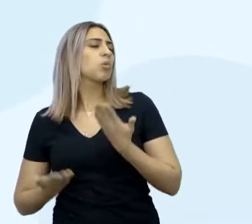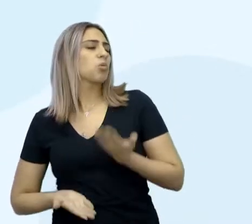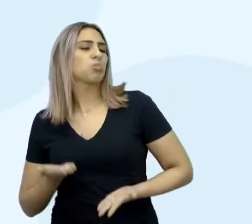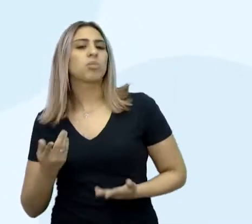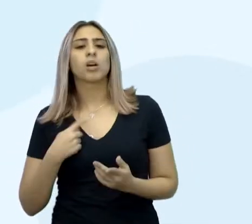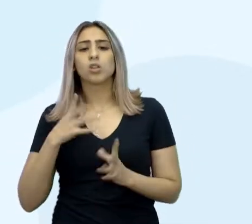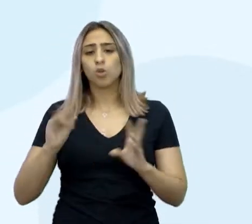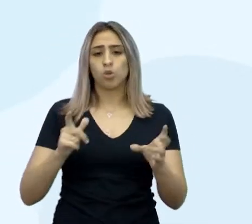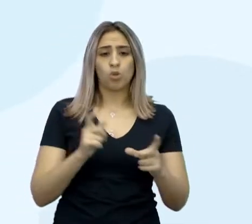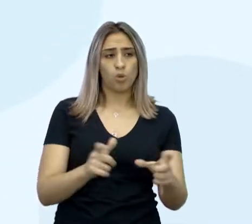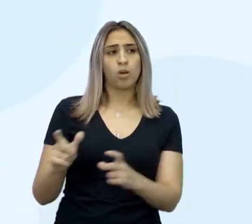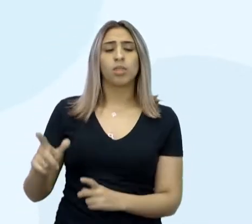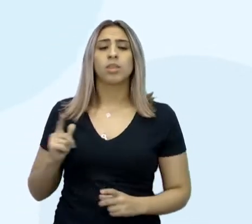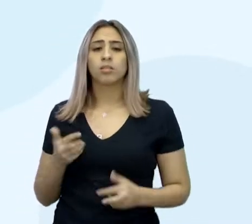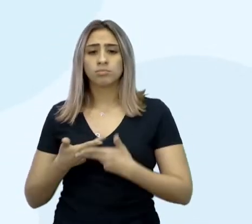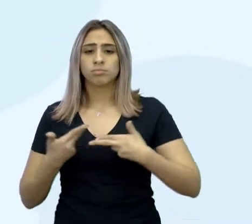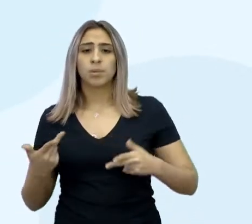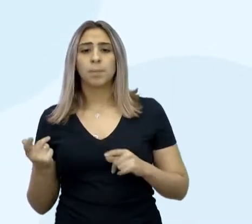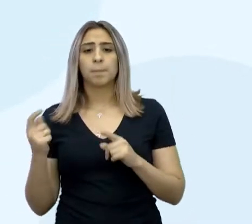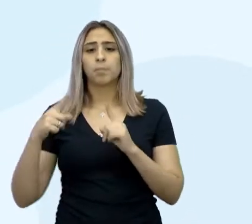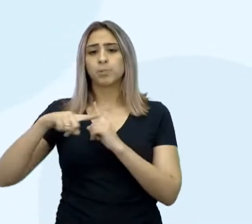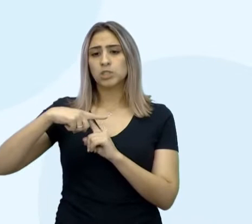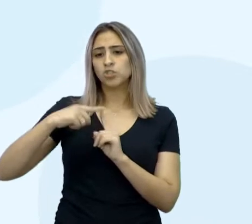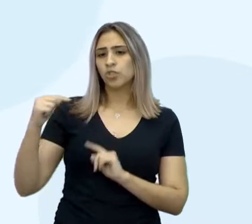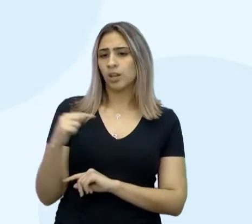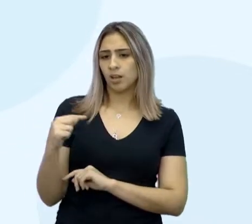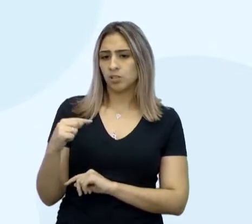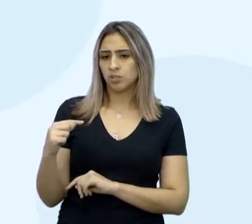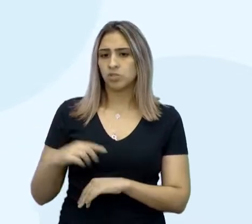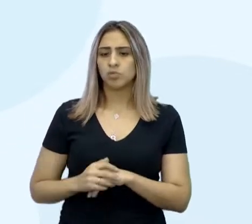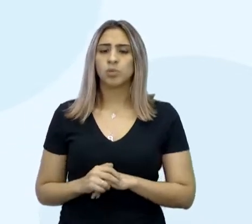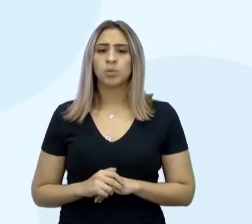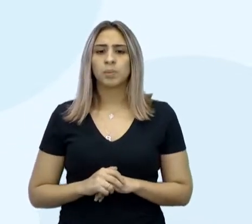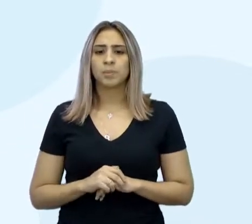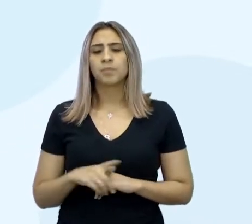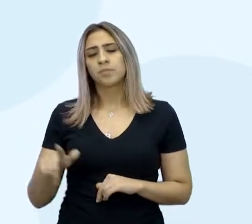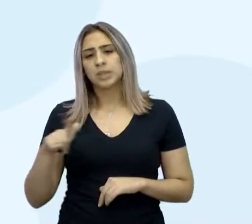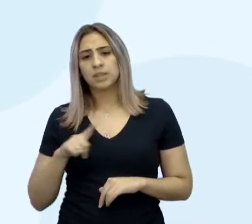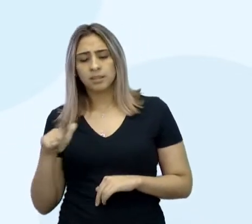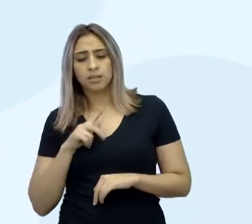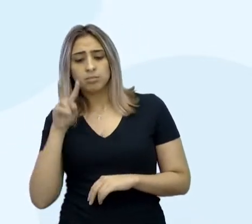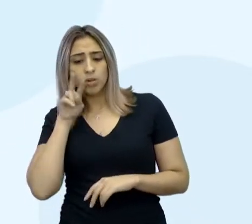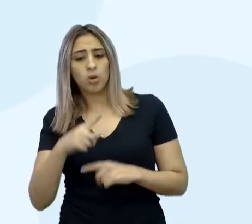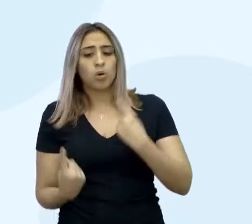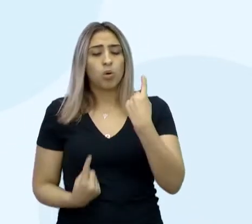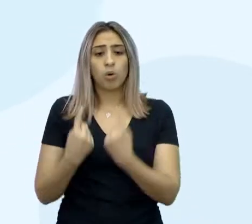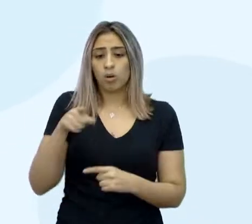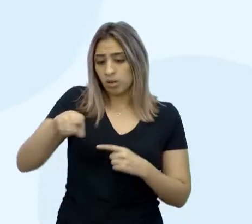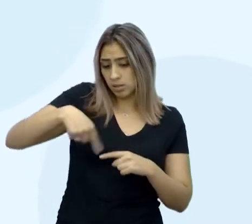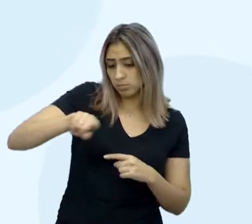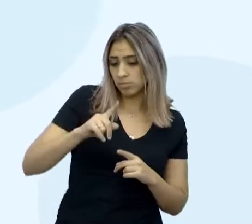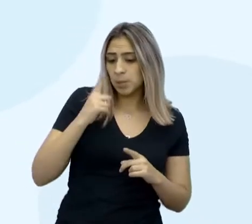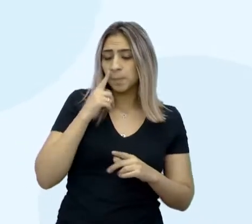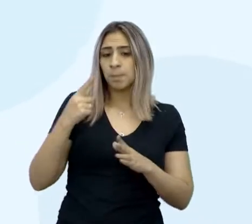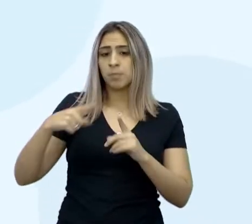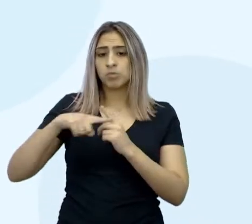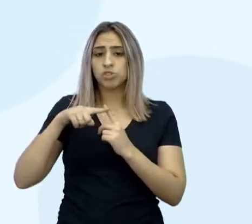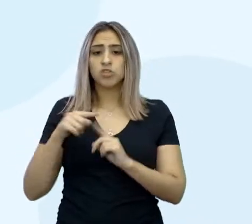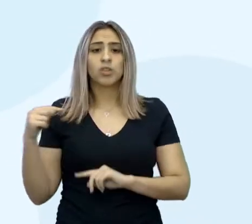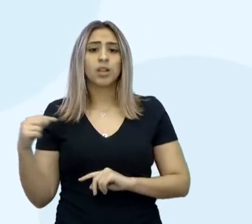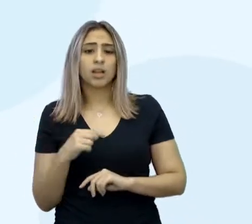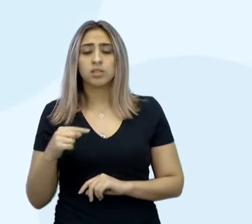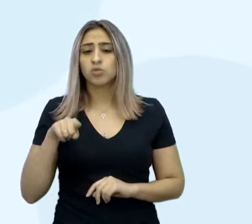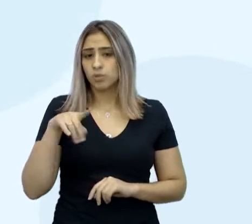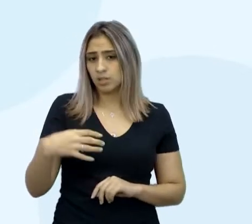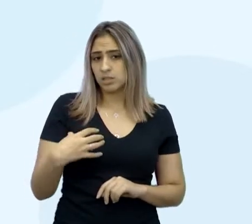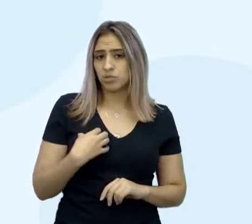toda região ela tem pontos positivos ou negativos. Você vai verificar, né, quais são esses pontos positivos e negativos, no